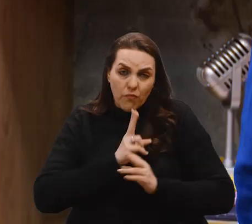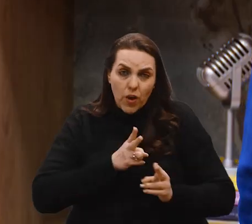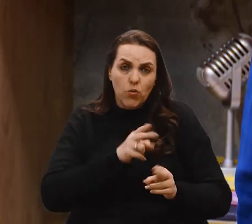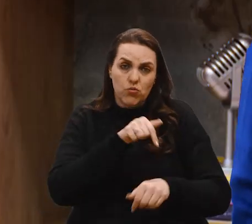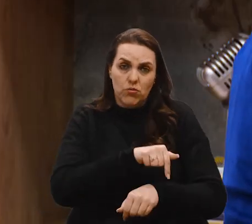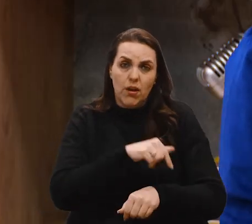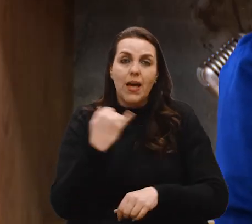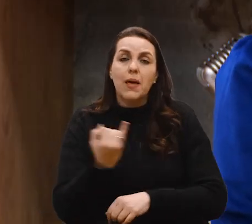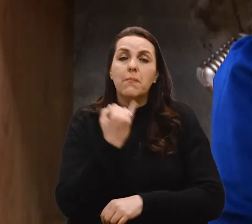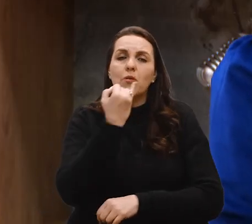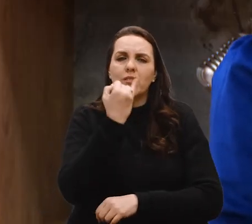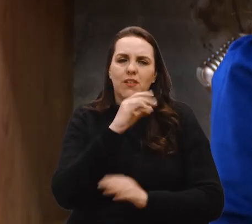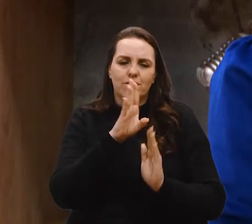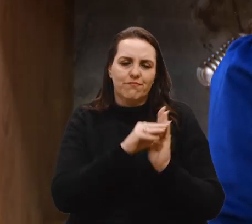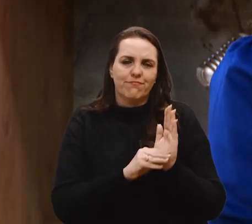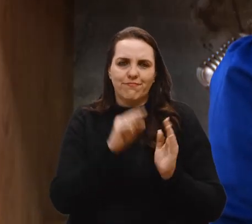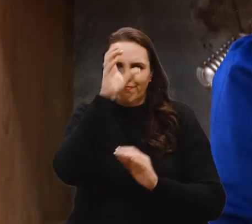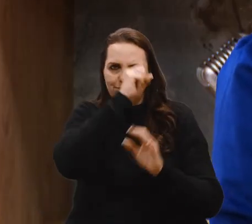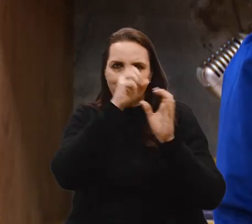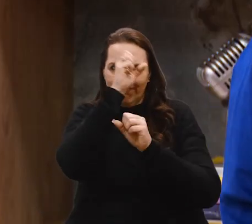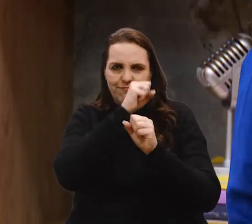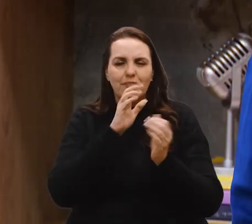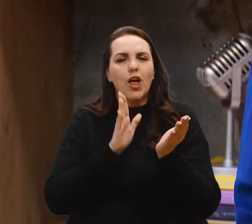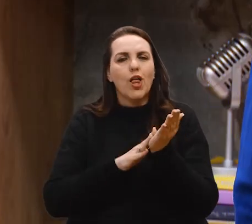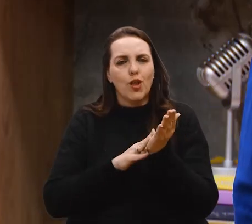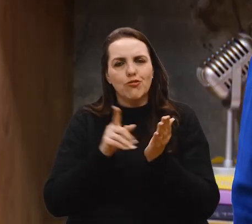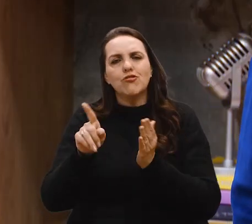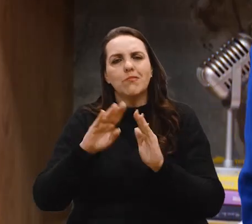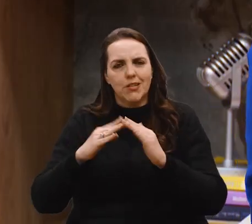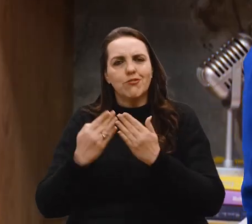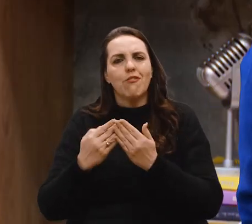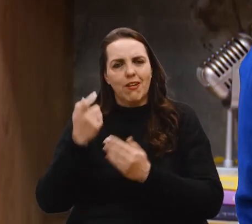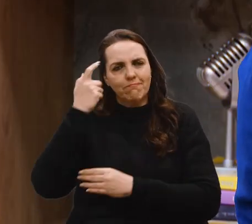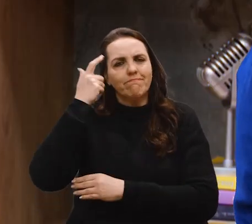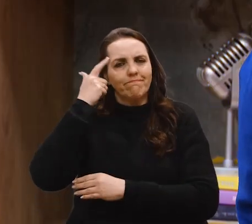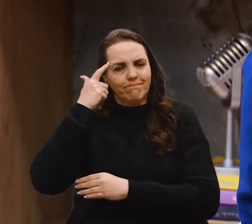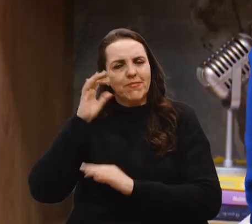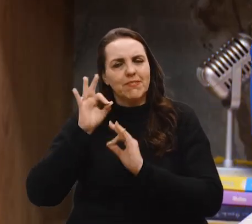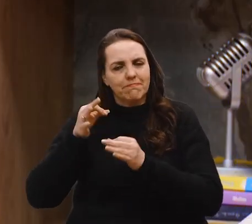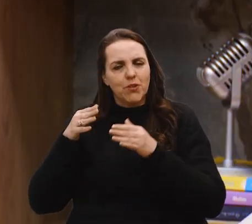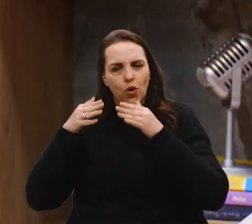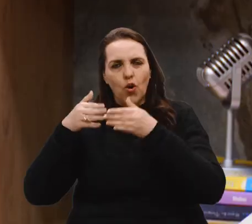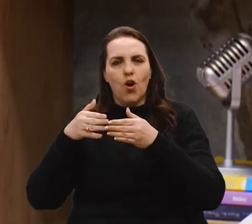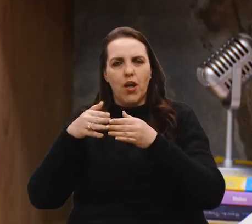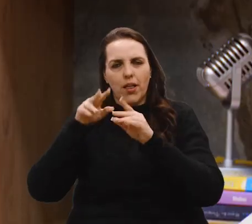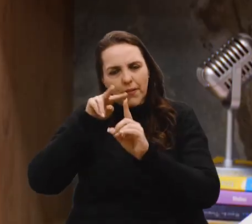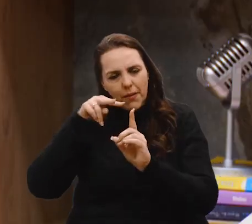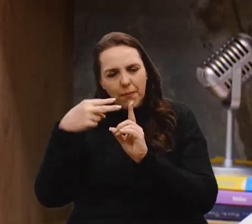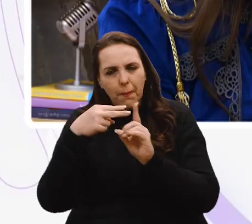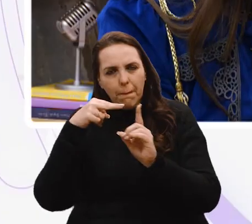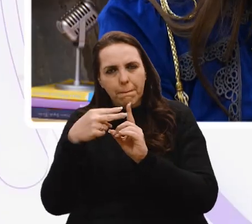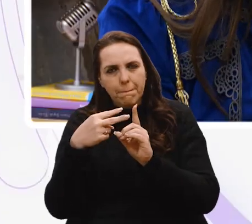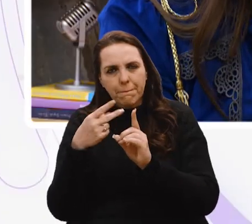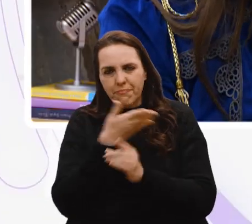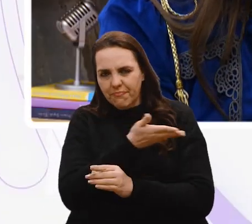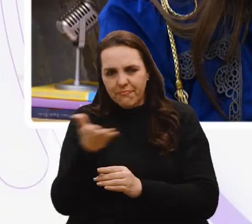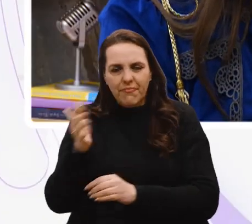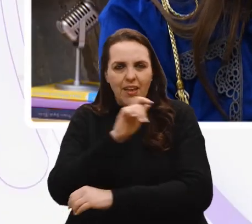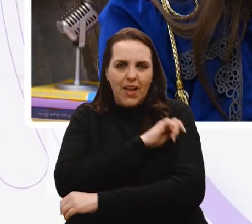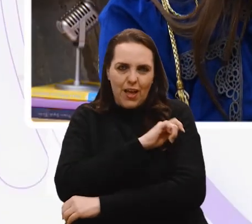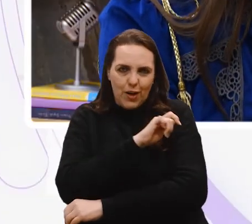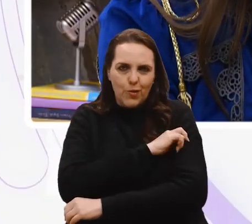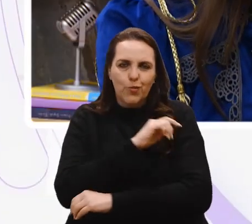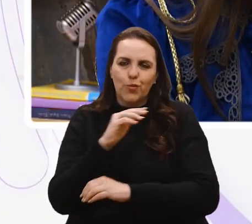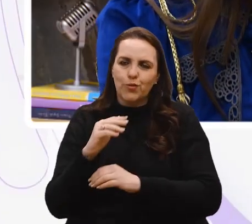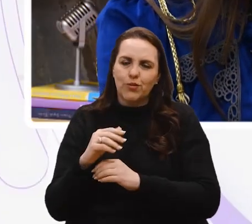é importante para ele continuar naquele ano. Então, eu quero elogiar a escola por esse pensamento focado, né? Que tem um olhar Isso. sobre vocês, alunos, né? Que